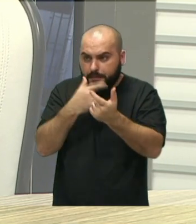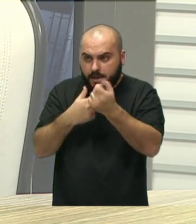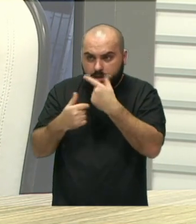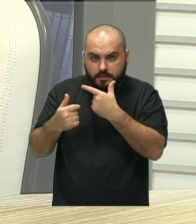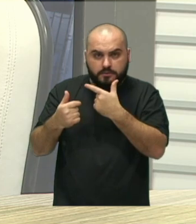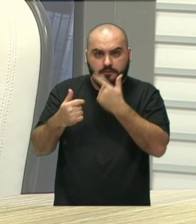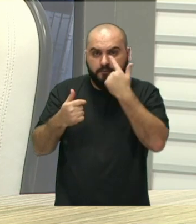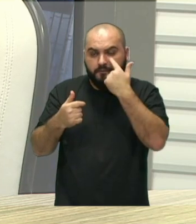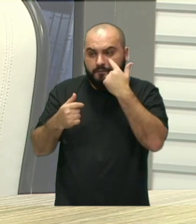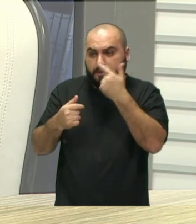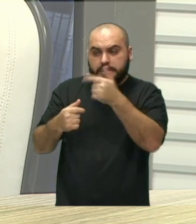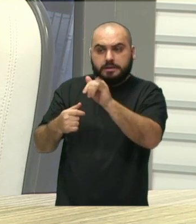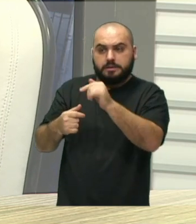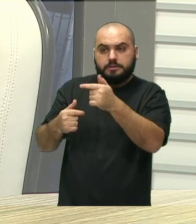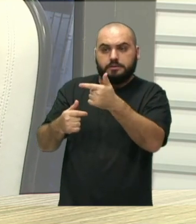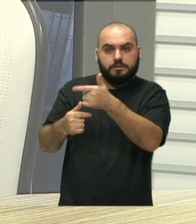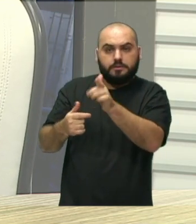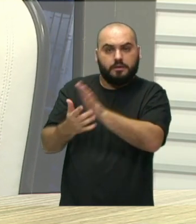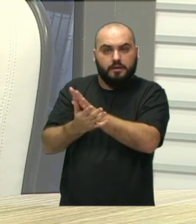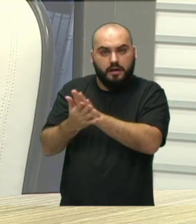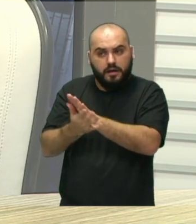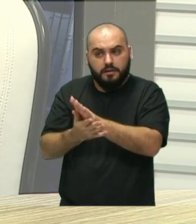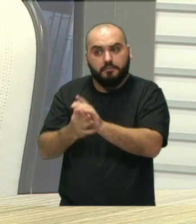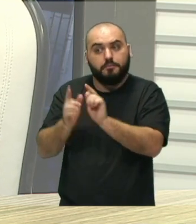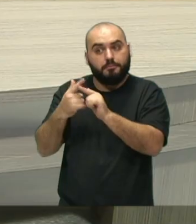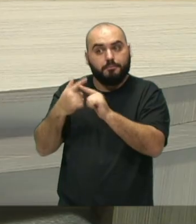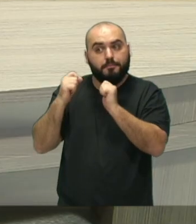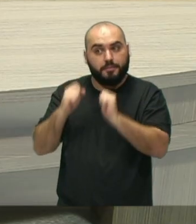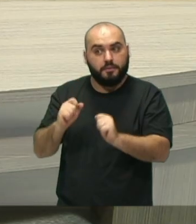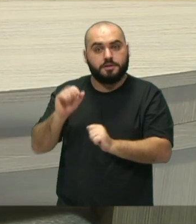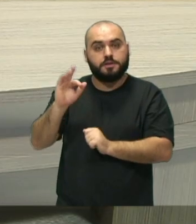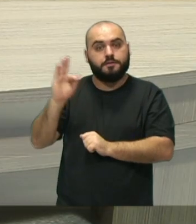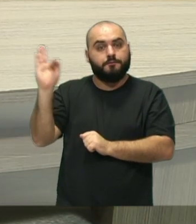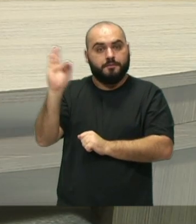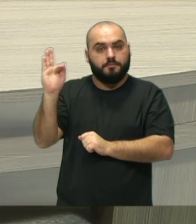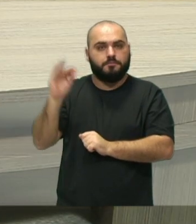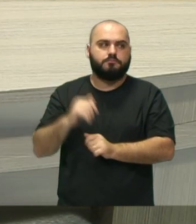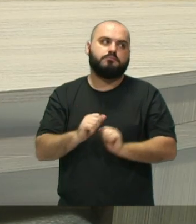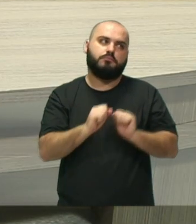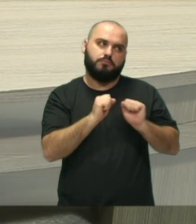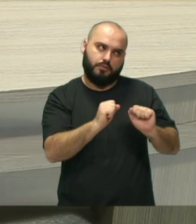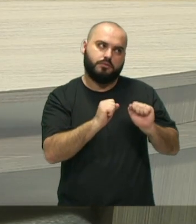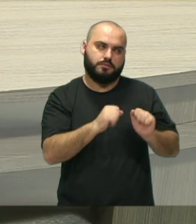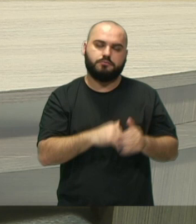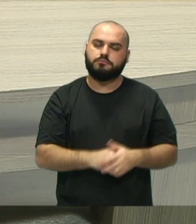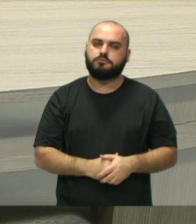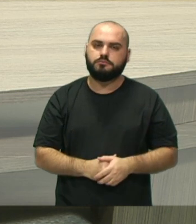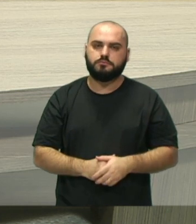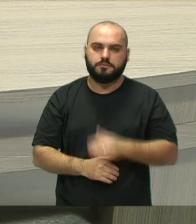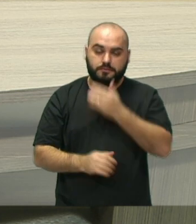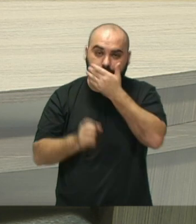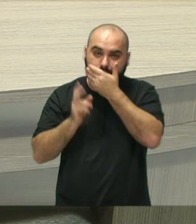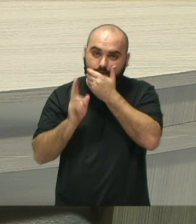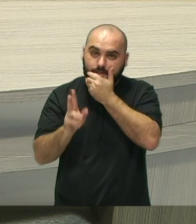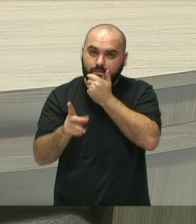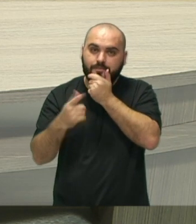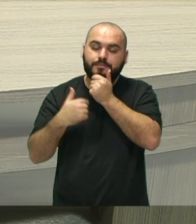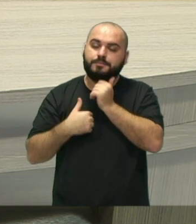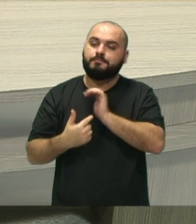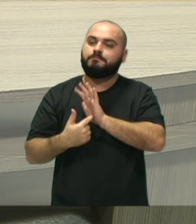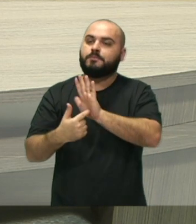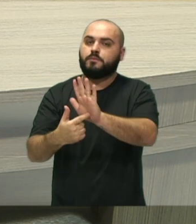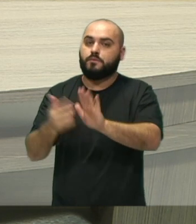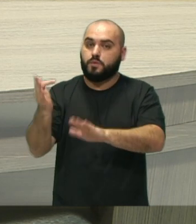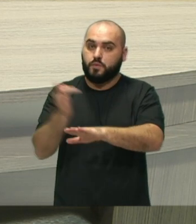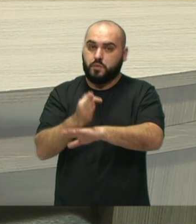nada aparente, mas pode ser fibromialgia. Pode ser fibromialgia. E sempre que eu tenho uma dor que não